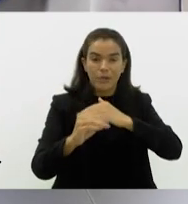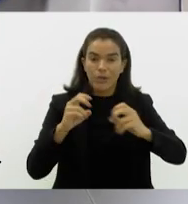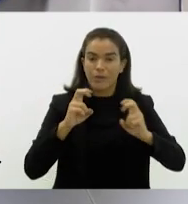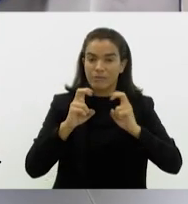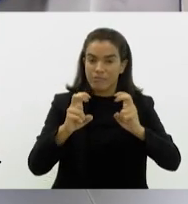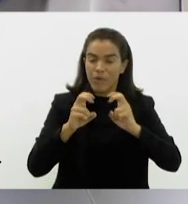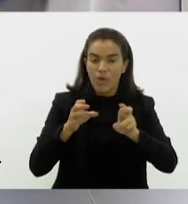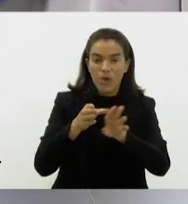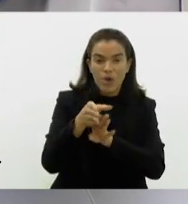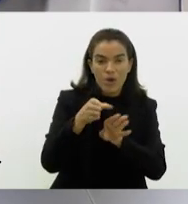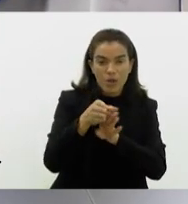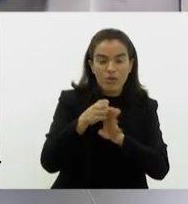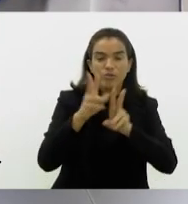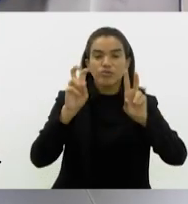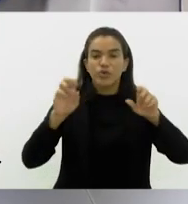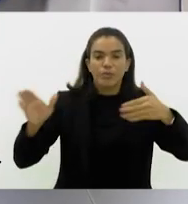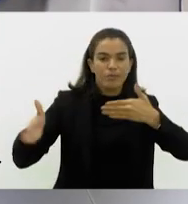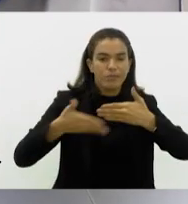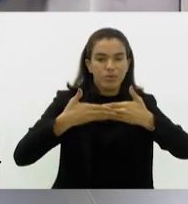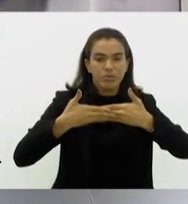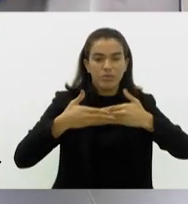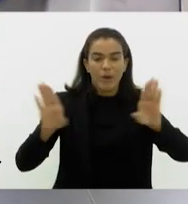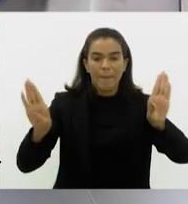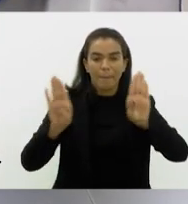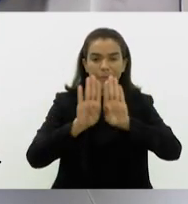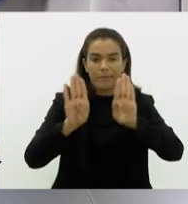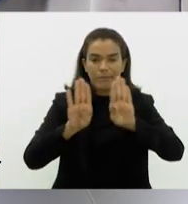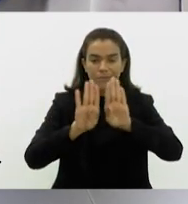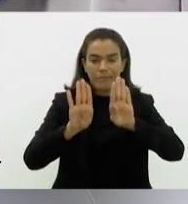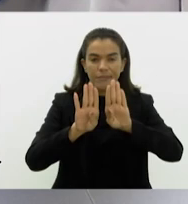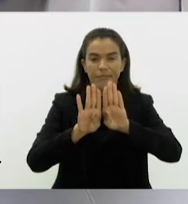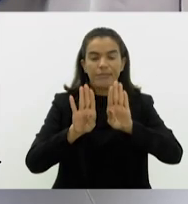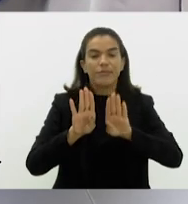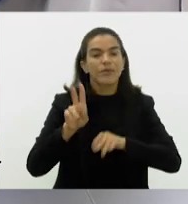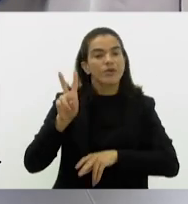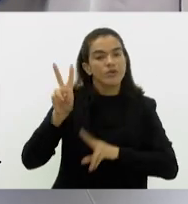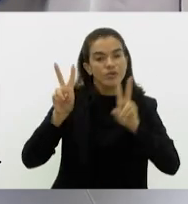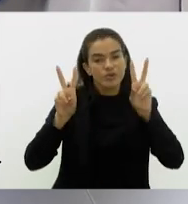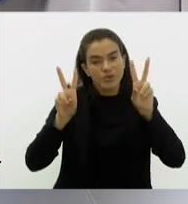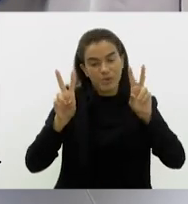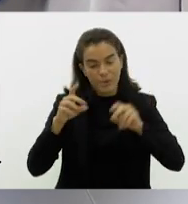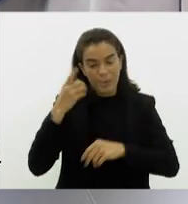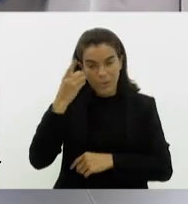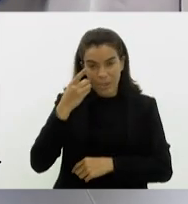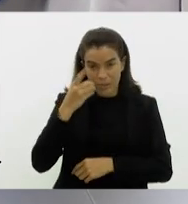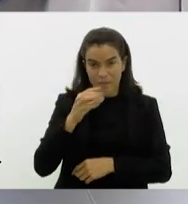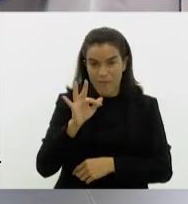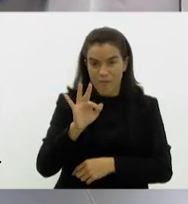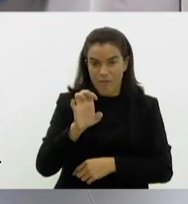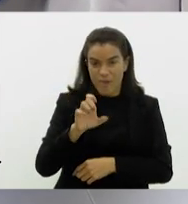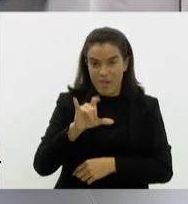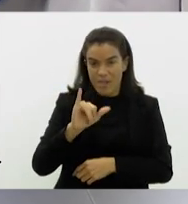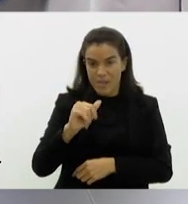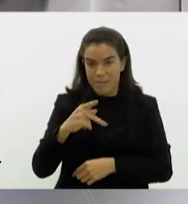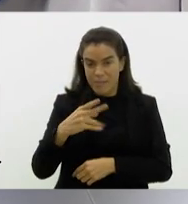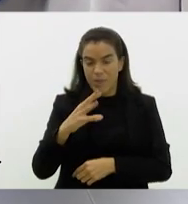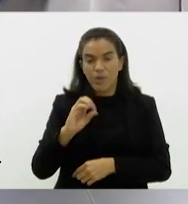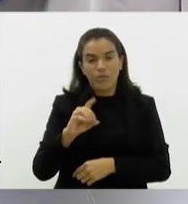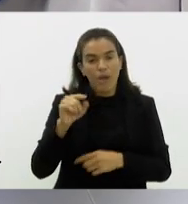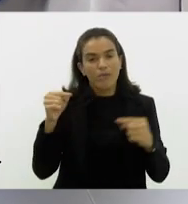e orientação aos usuários sobre fechamento das portas. O parecer do deputado Filipinho Raves, que eu estou lendo aqui, é